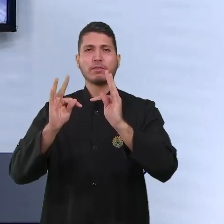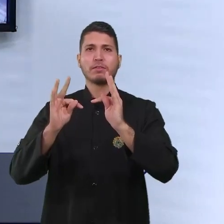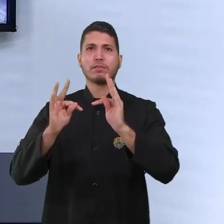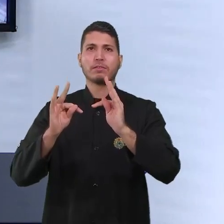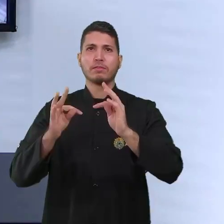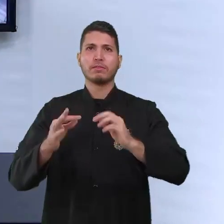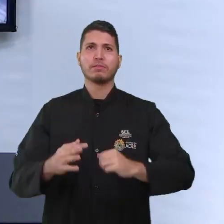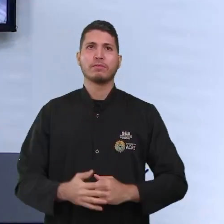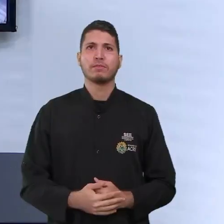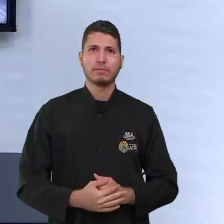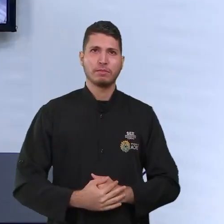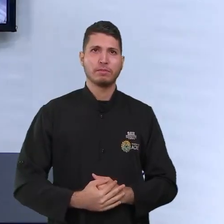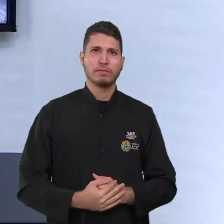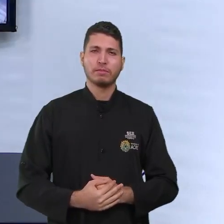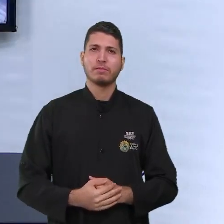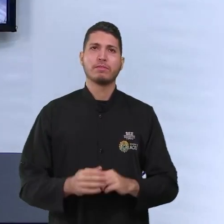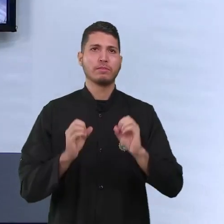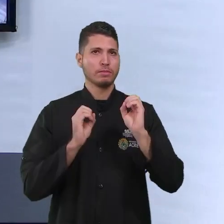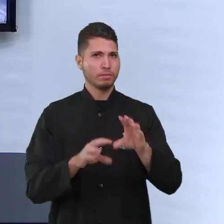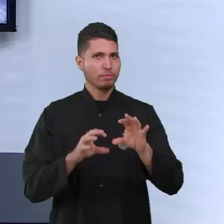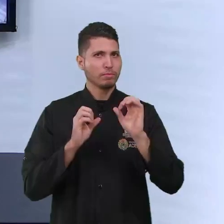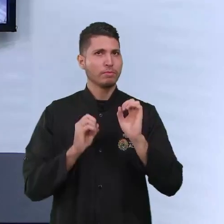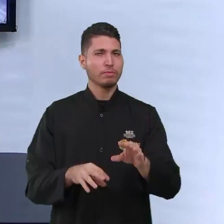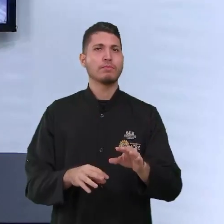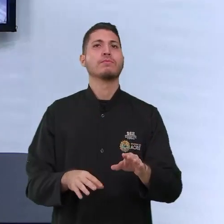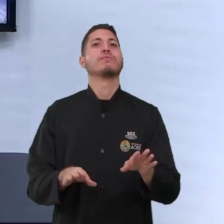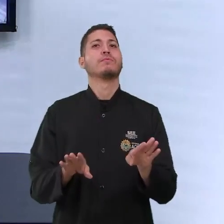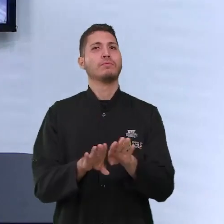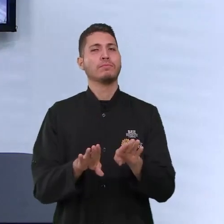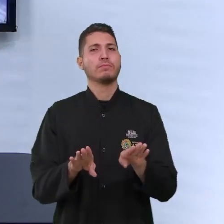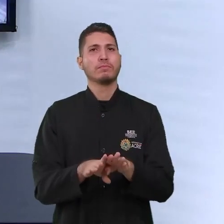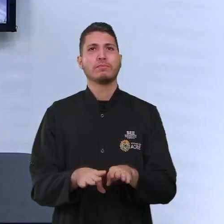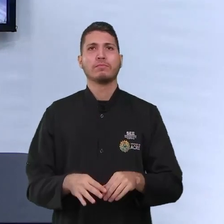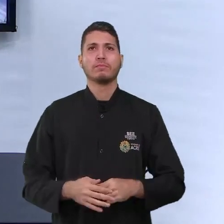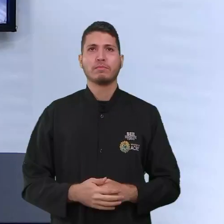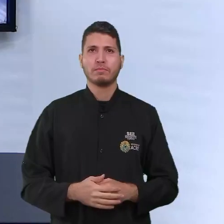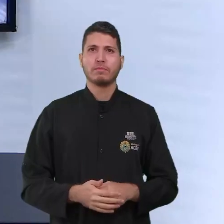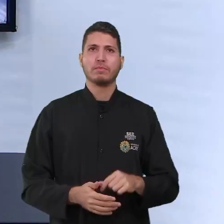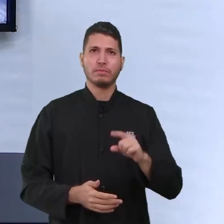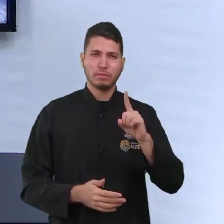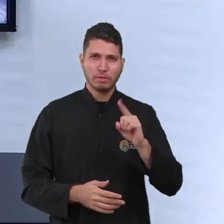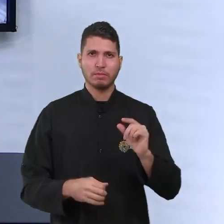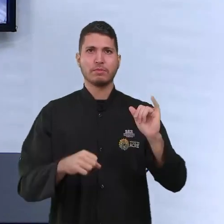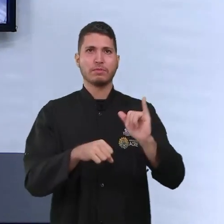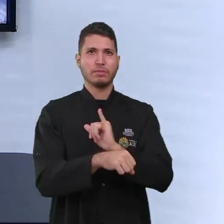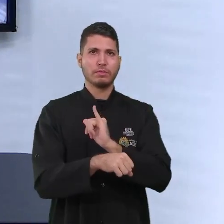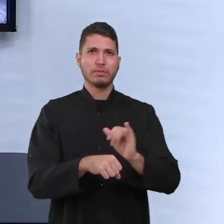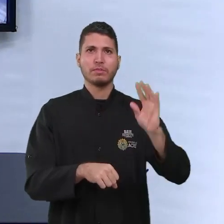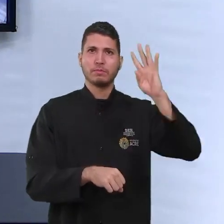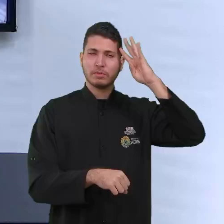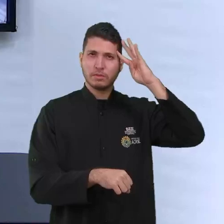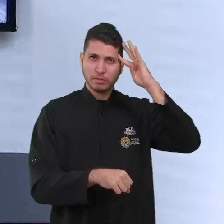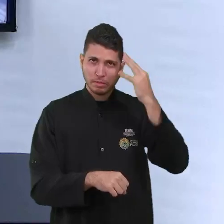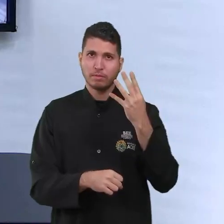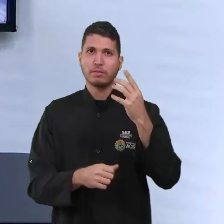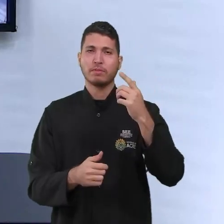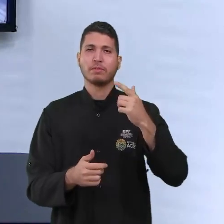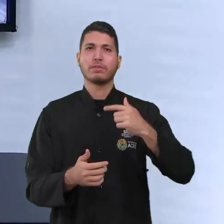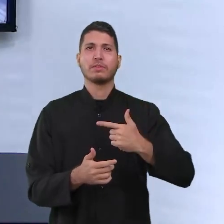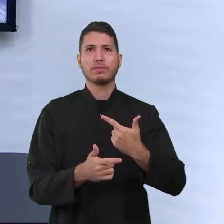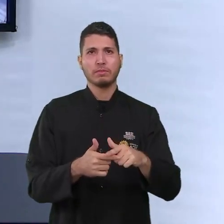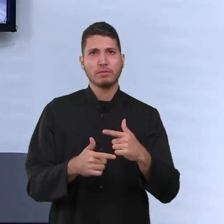principalmente investir em educação. Então, a educação pode ser o caminho para esse país deixar de ser um